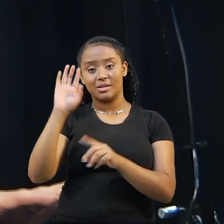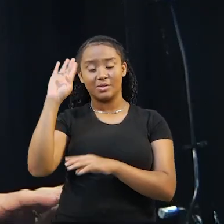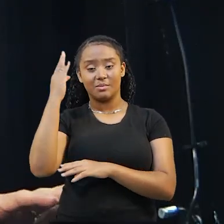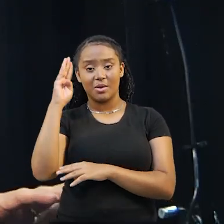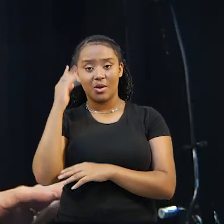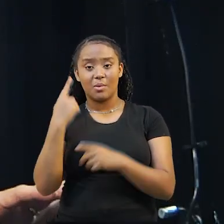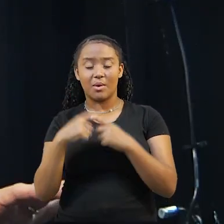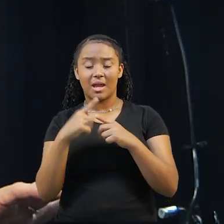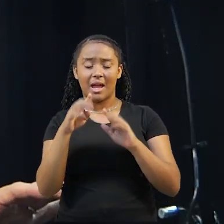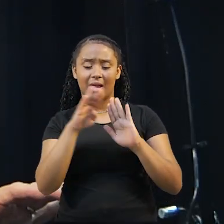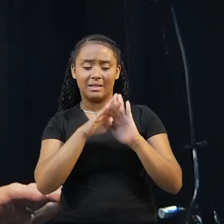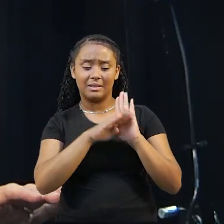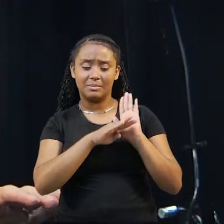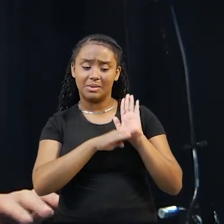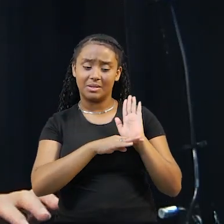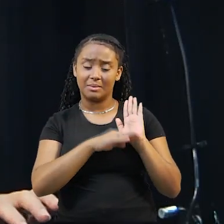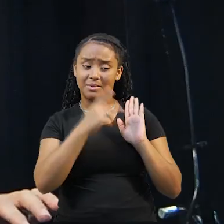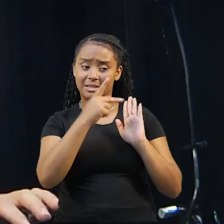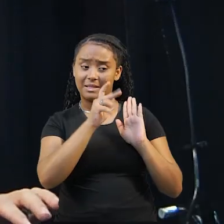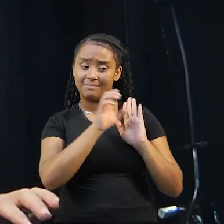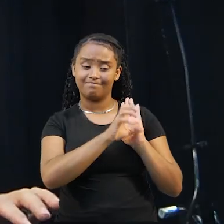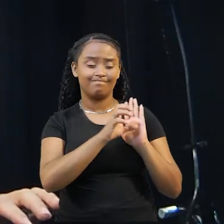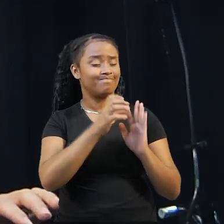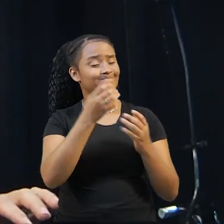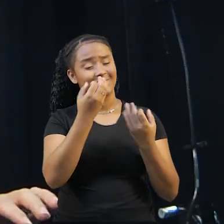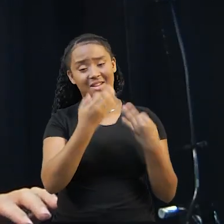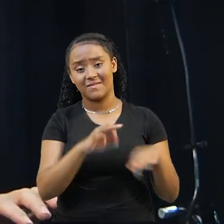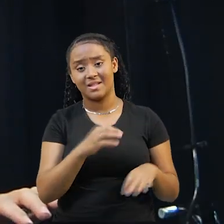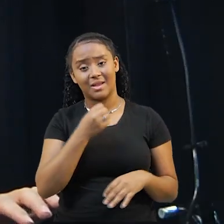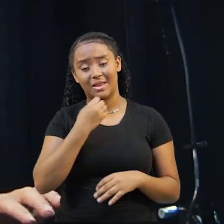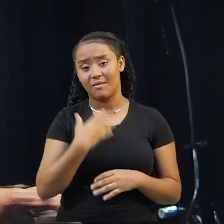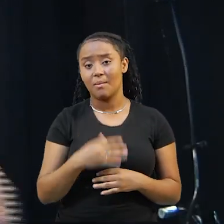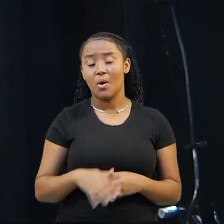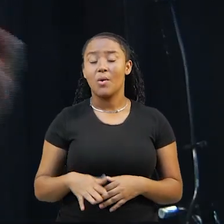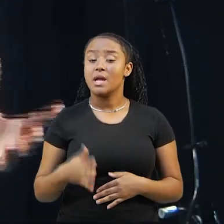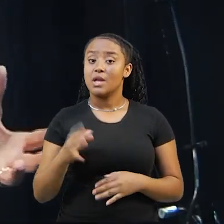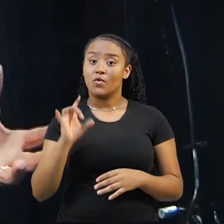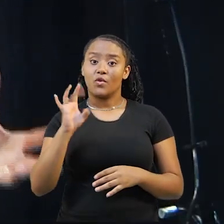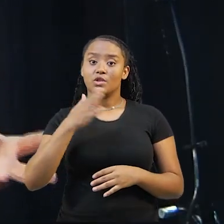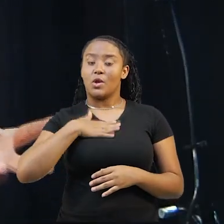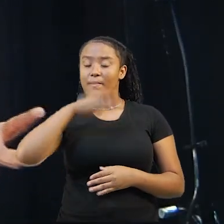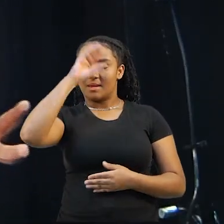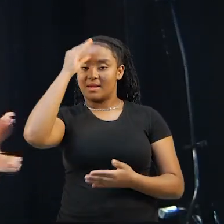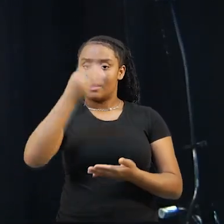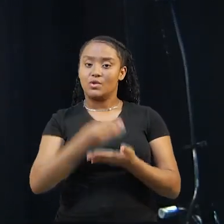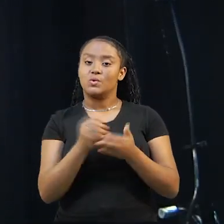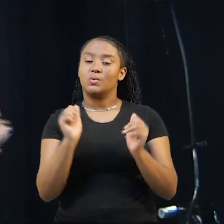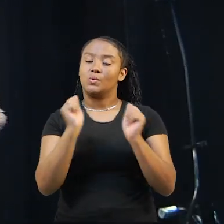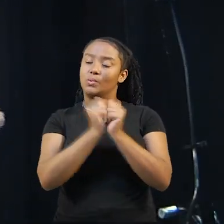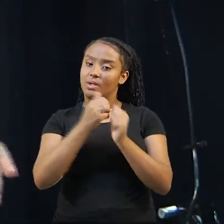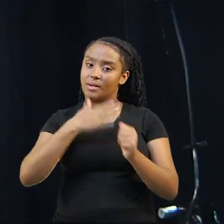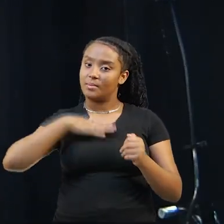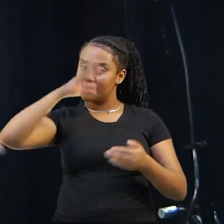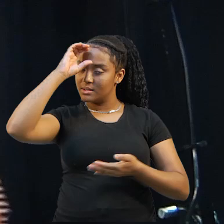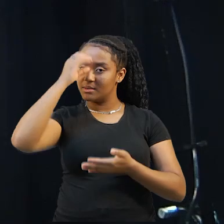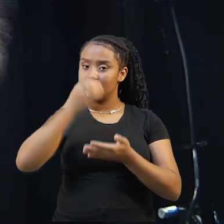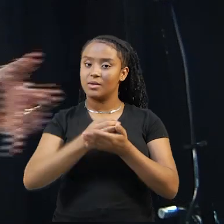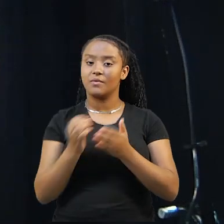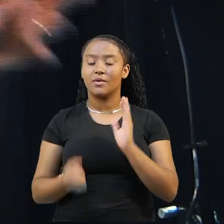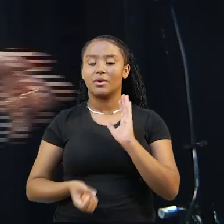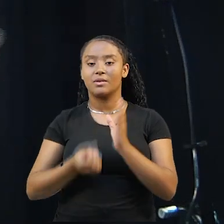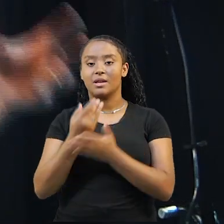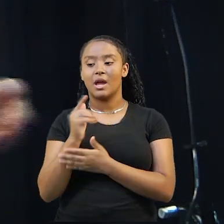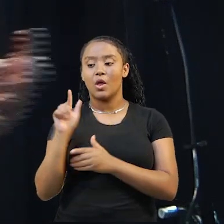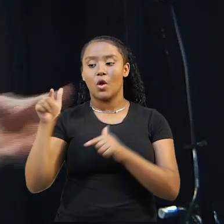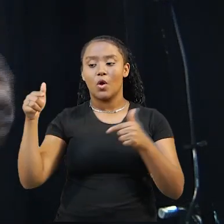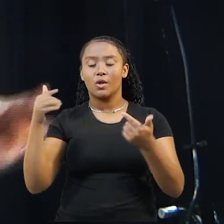que aquele programa, do jeito que ele tinha sido planejado, ele não era adequado. E aí, não foi só a minha dissertação, né? Junto com a minha dissertação,